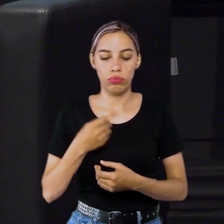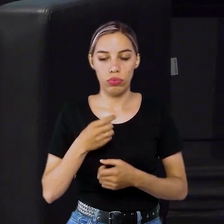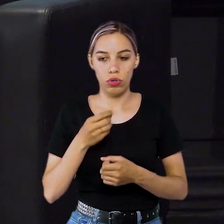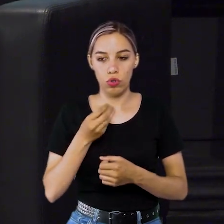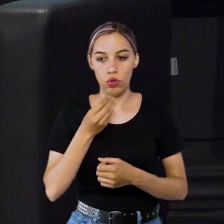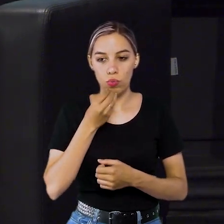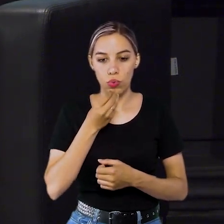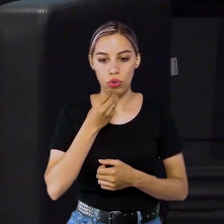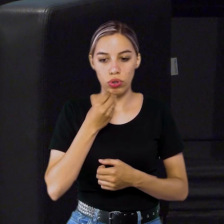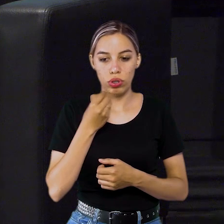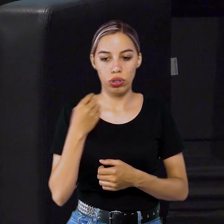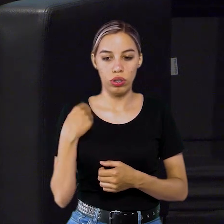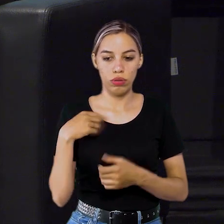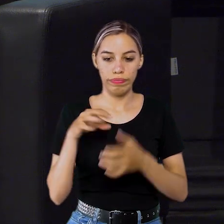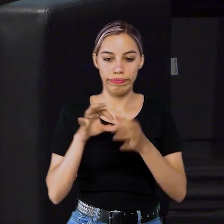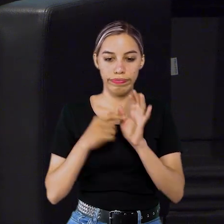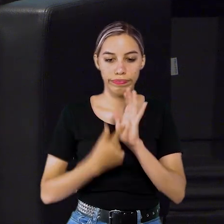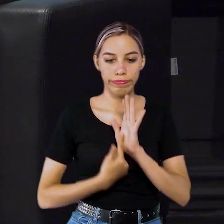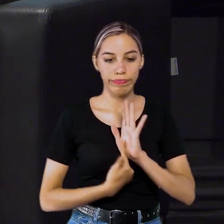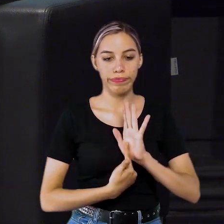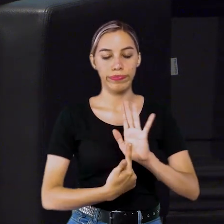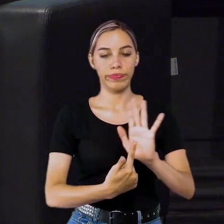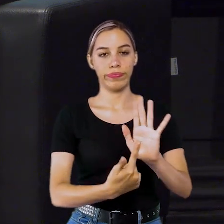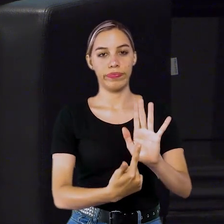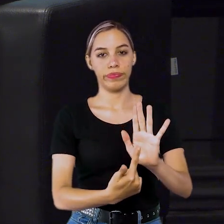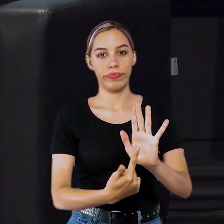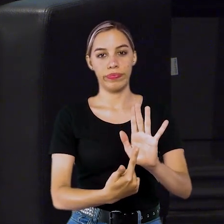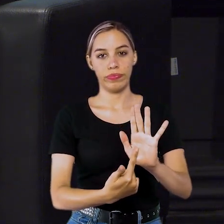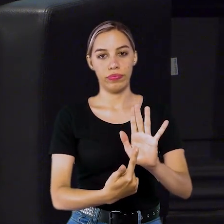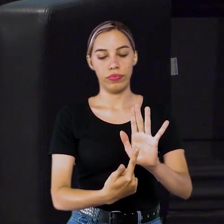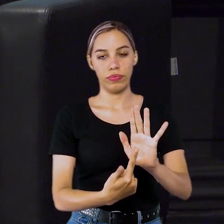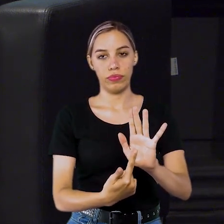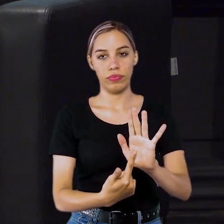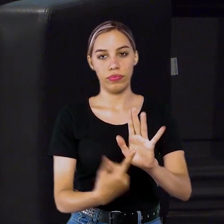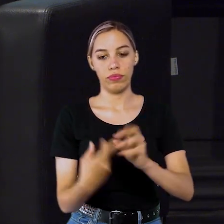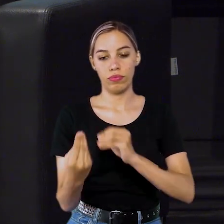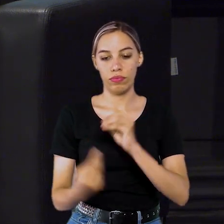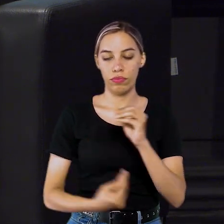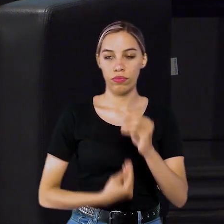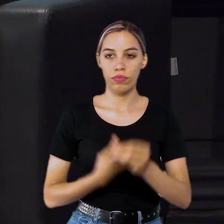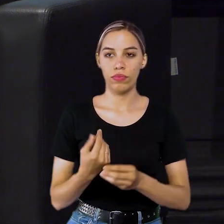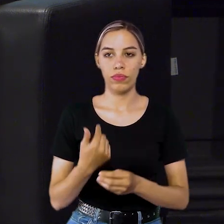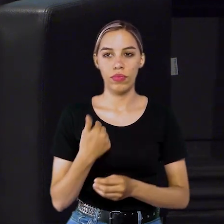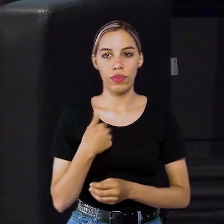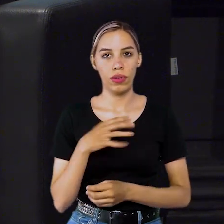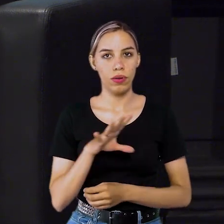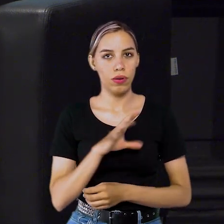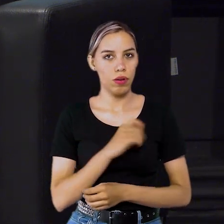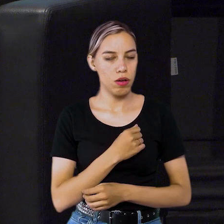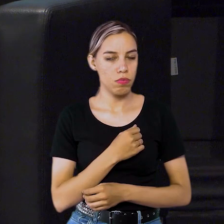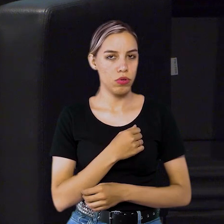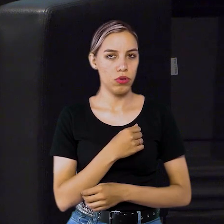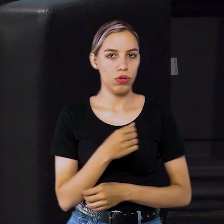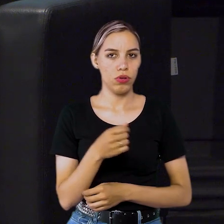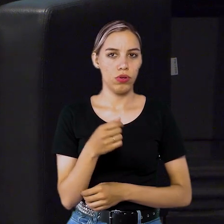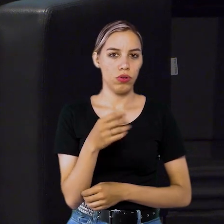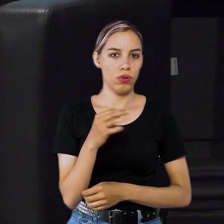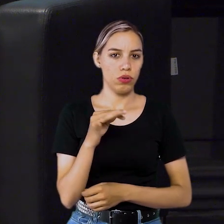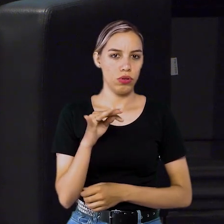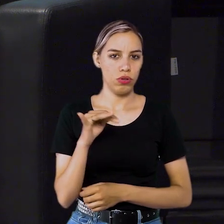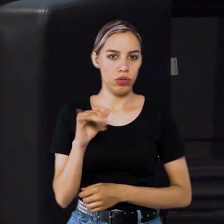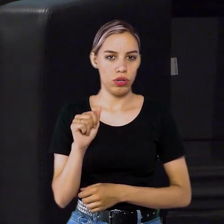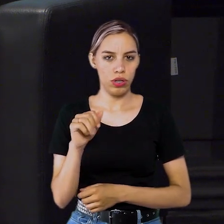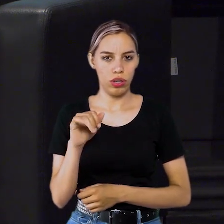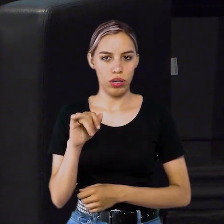ser lido, ser visto, ser ouvido, né? Porque eu amo o tio Ailton, mas o tio Ailton ainda é uma pessoa